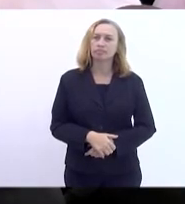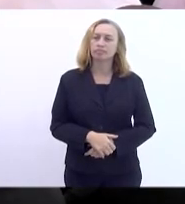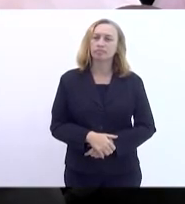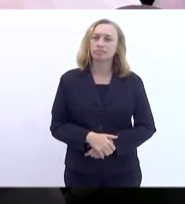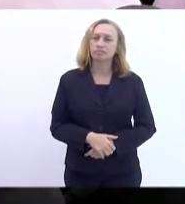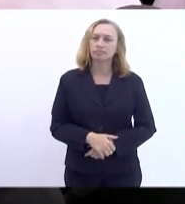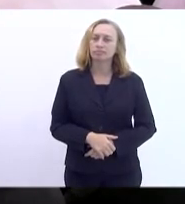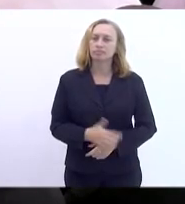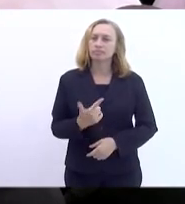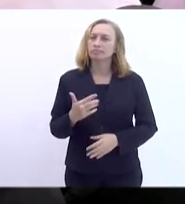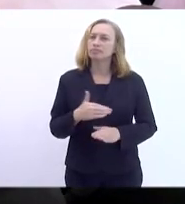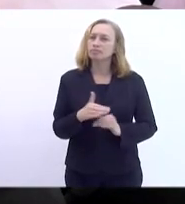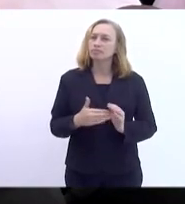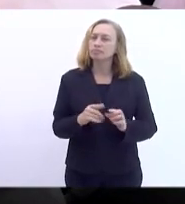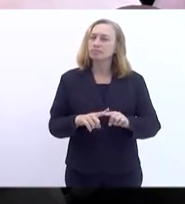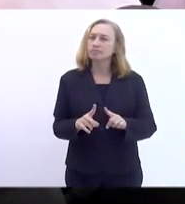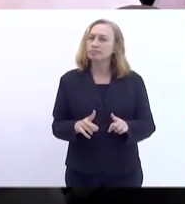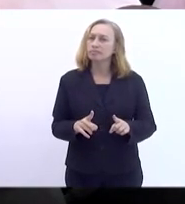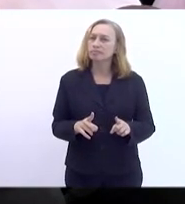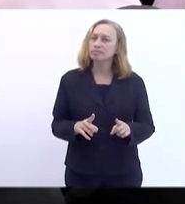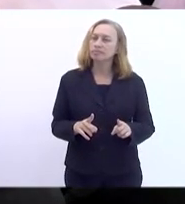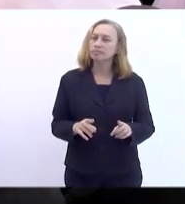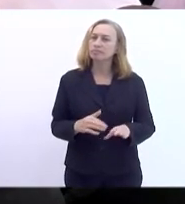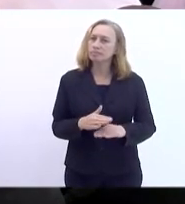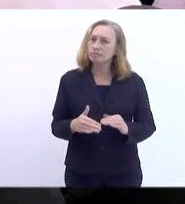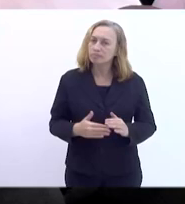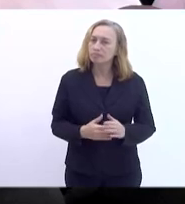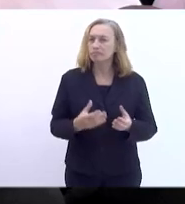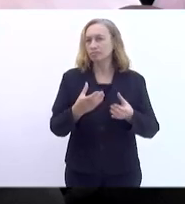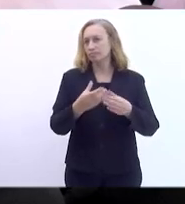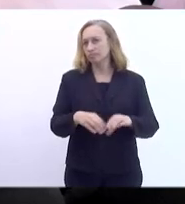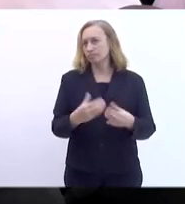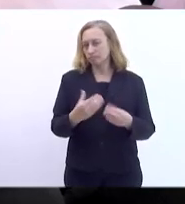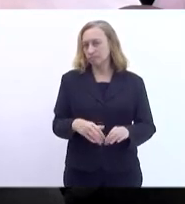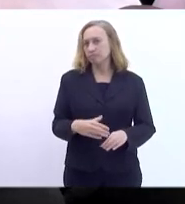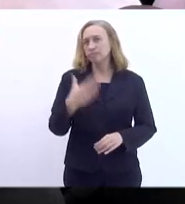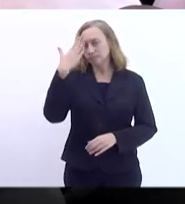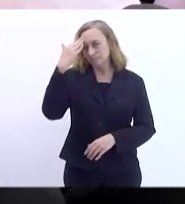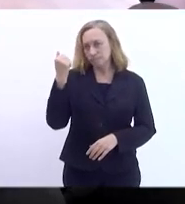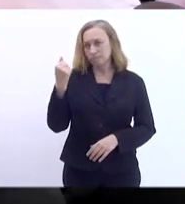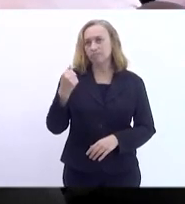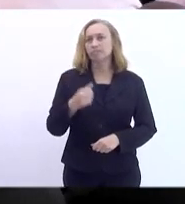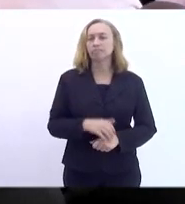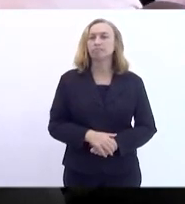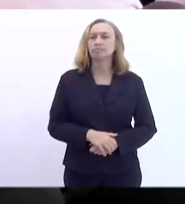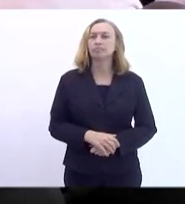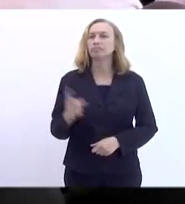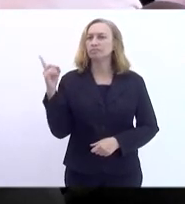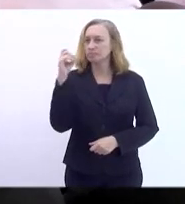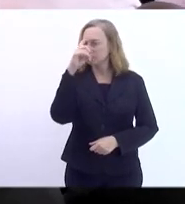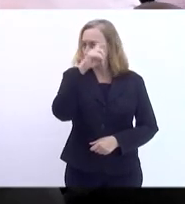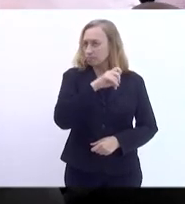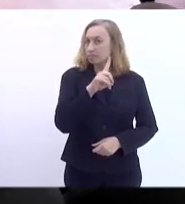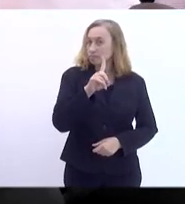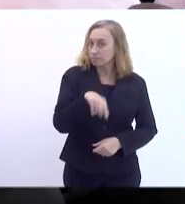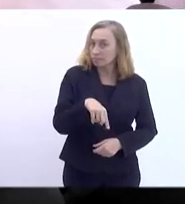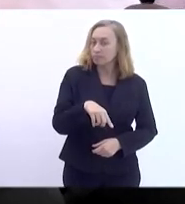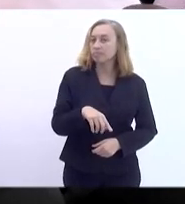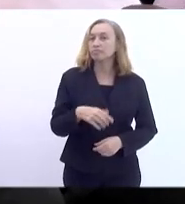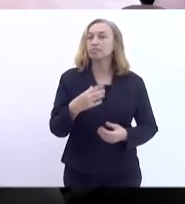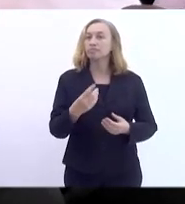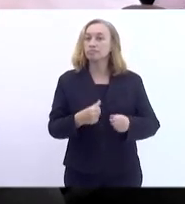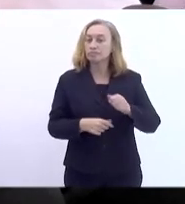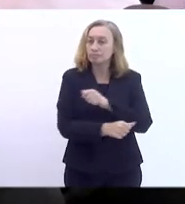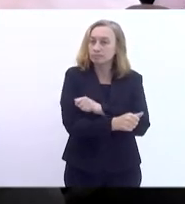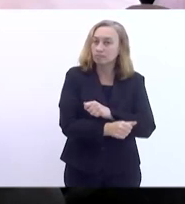senão todos praticamente todos são consultados e sabemos Qual é a dificuldade quanto